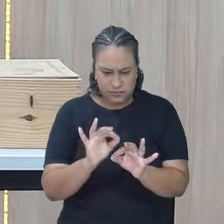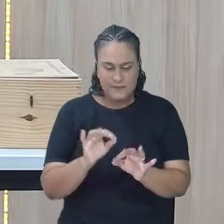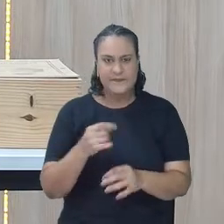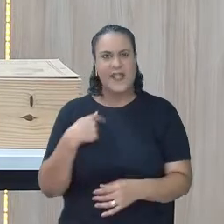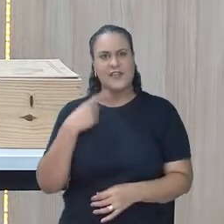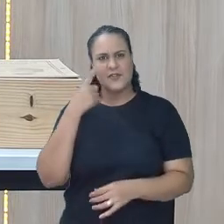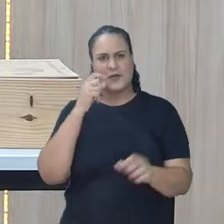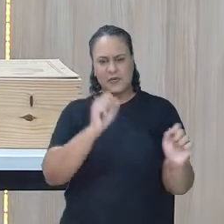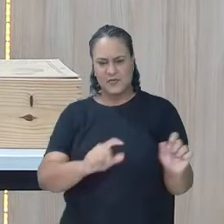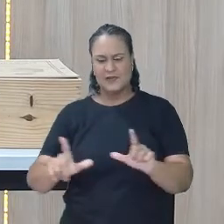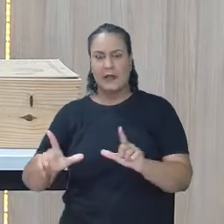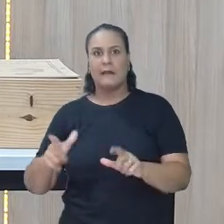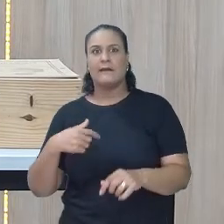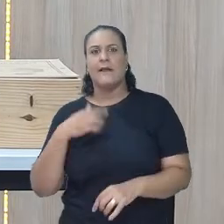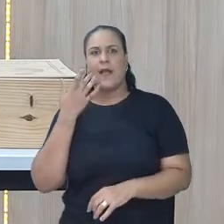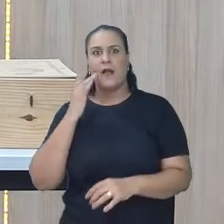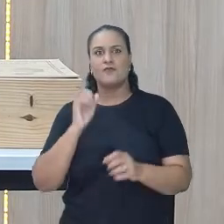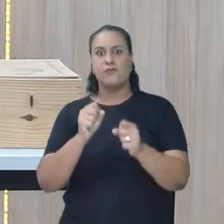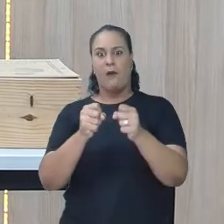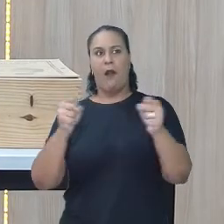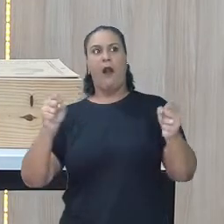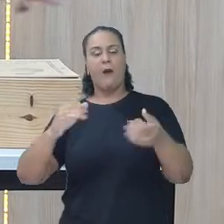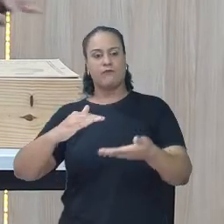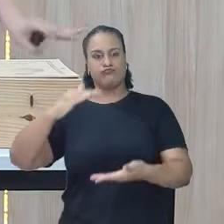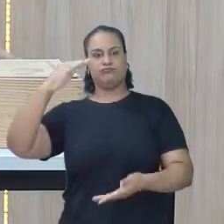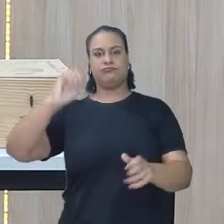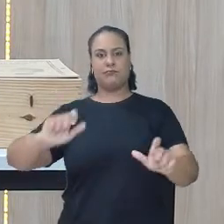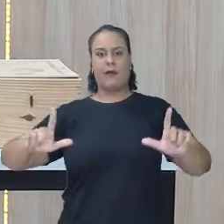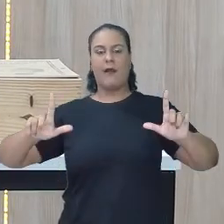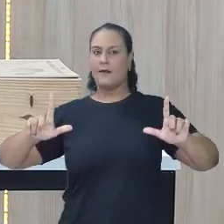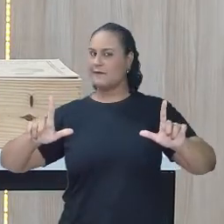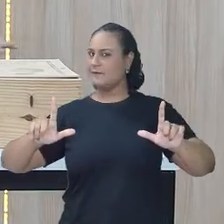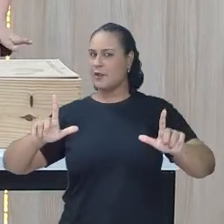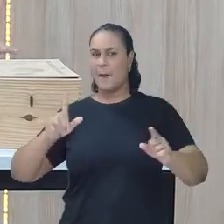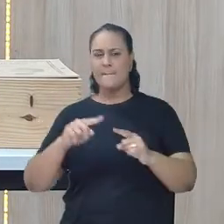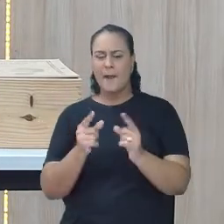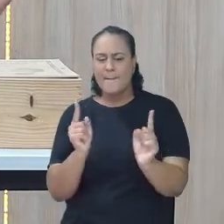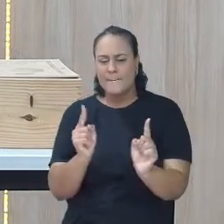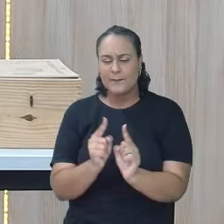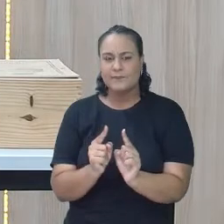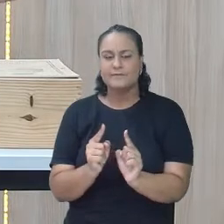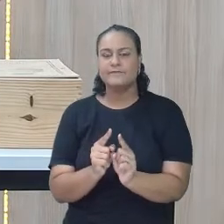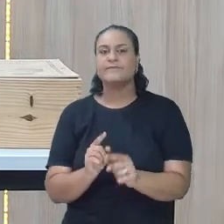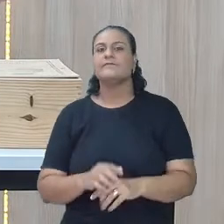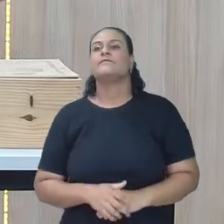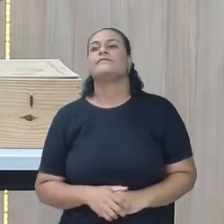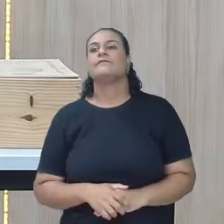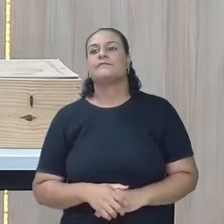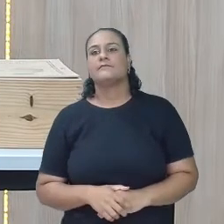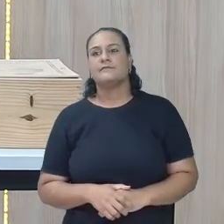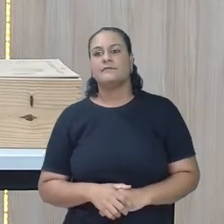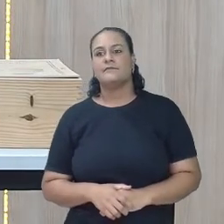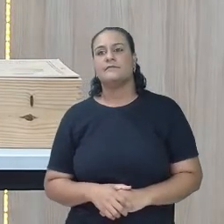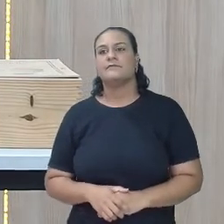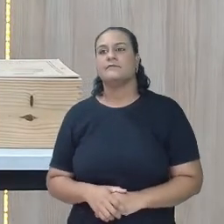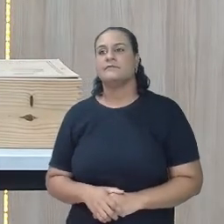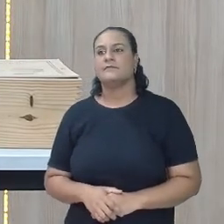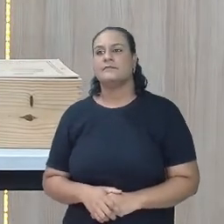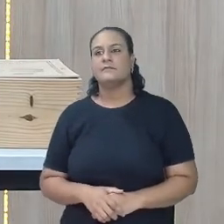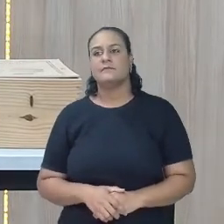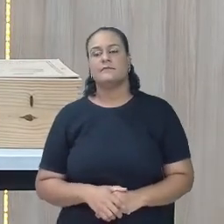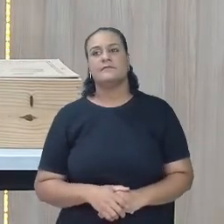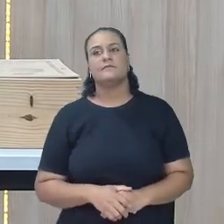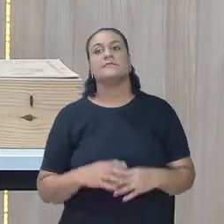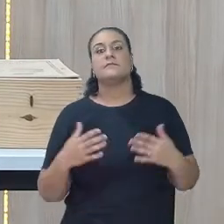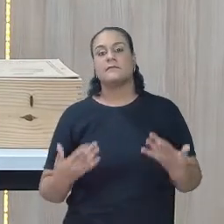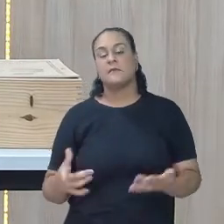que grandão. Deixa eu passar a palavrinha aqui, professor Pedro, que ele estava ali, querendo fazer comentários, como sempre. Tá, segura um pouquinho, né, Billy? Pronto, aqui a